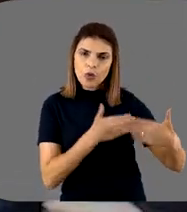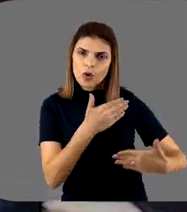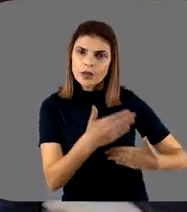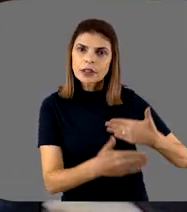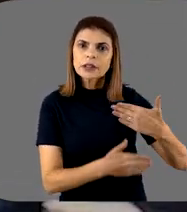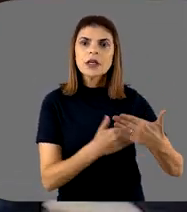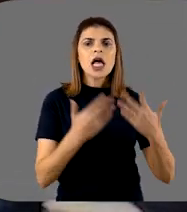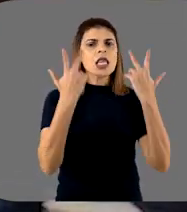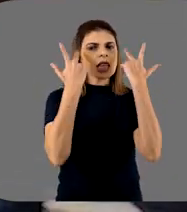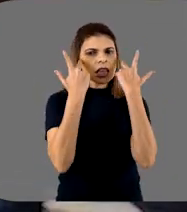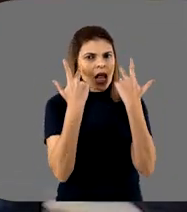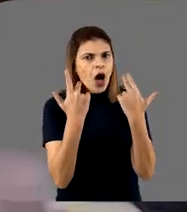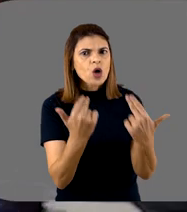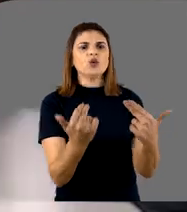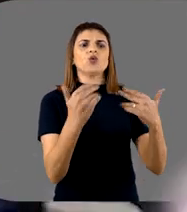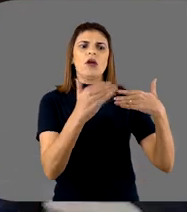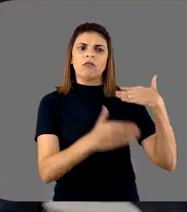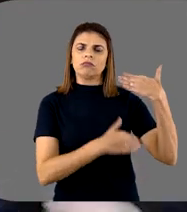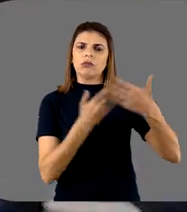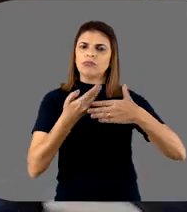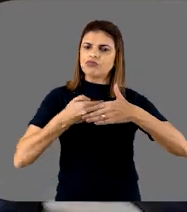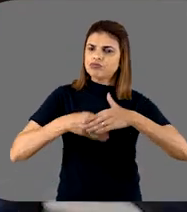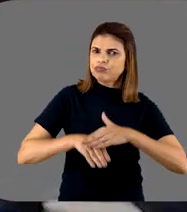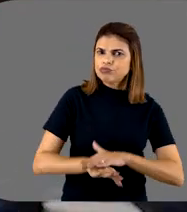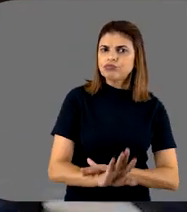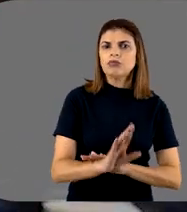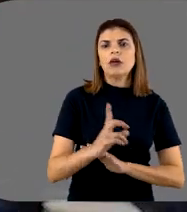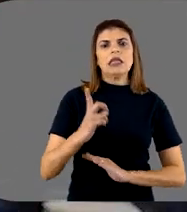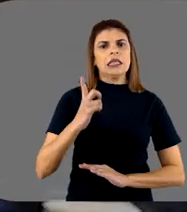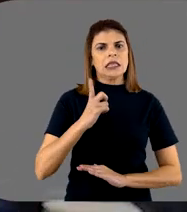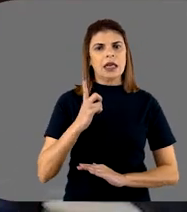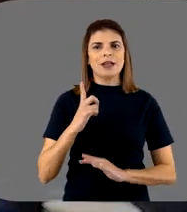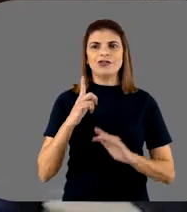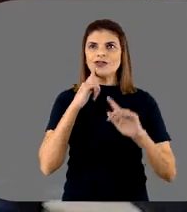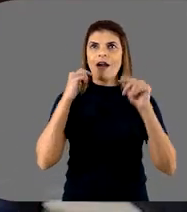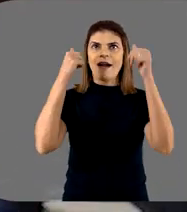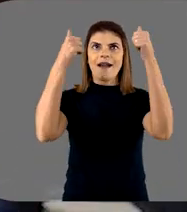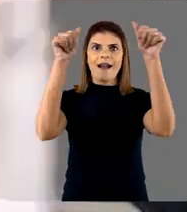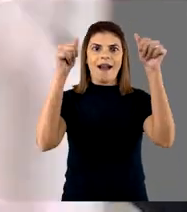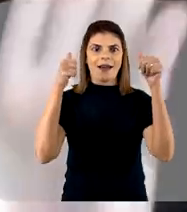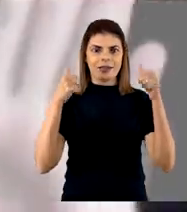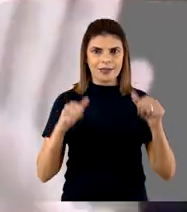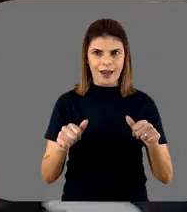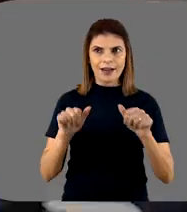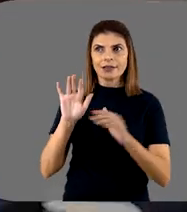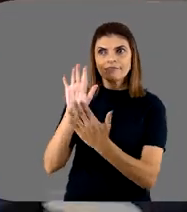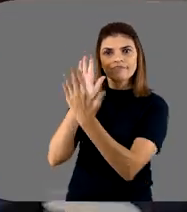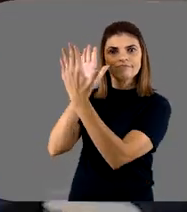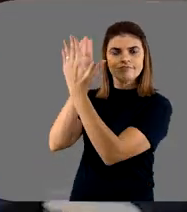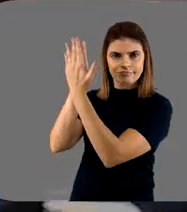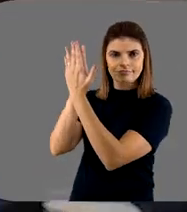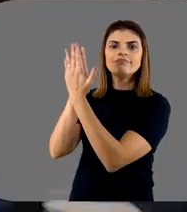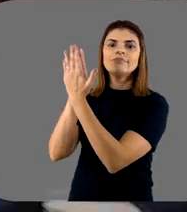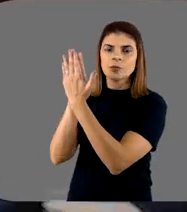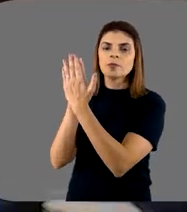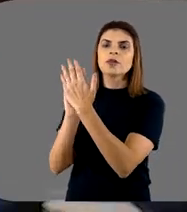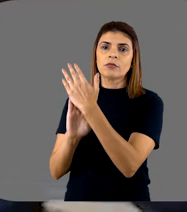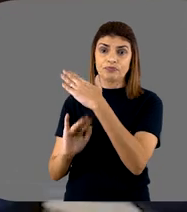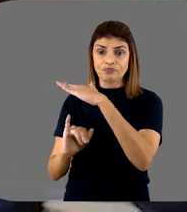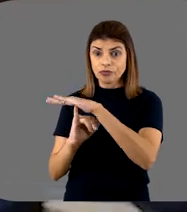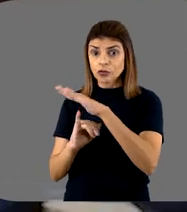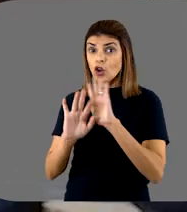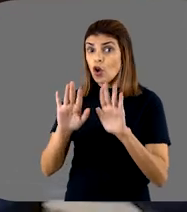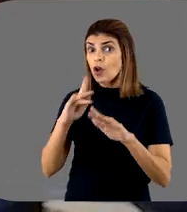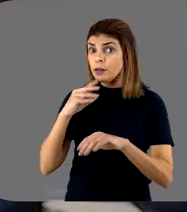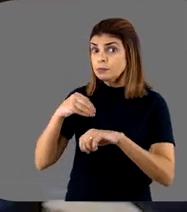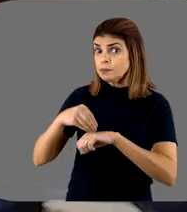processo eh naturalizado daqui paraa frente né então a gente tem até um dos nossos cartazes eh lá na na